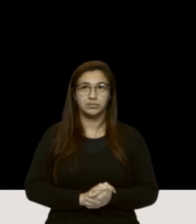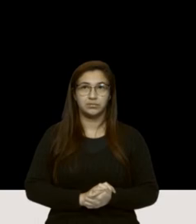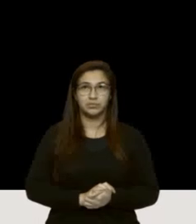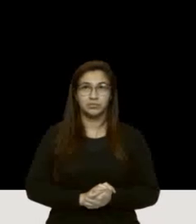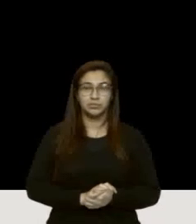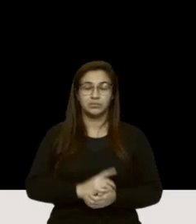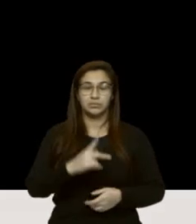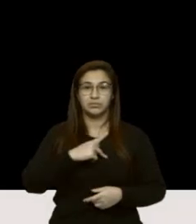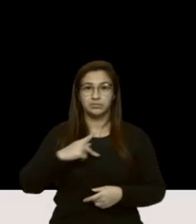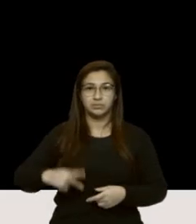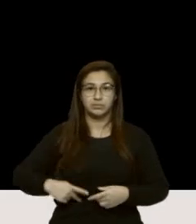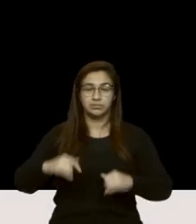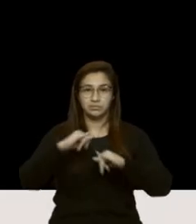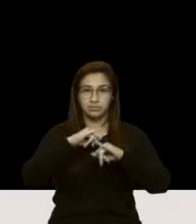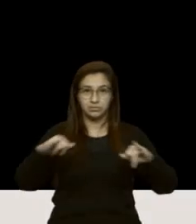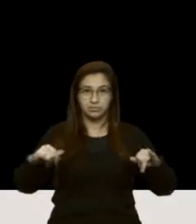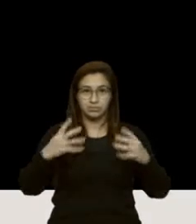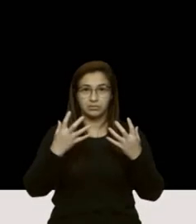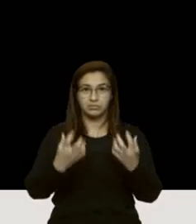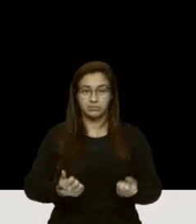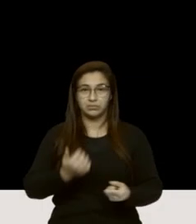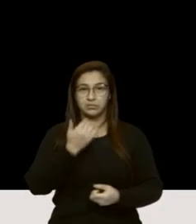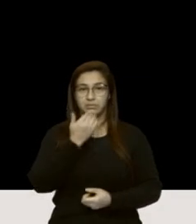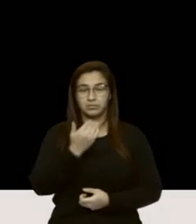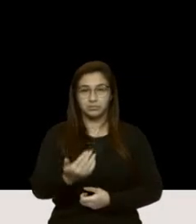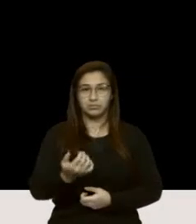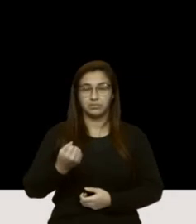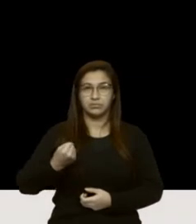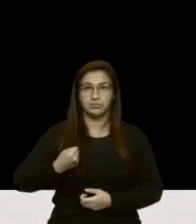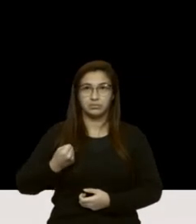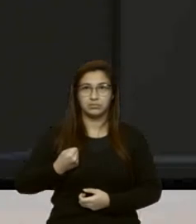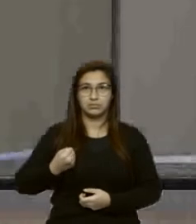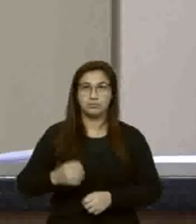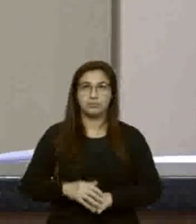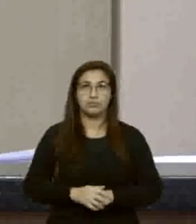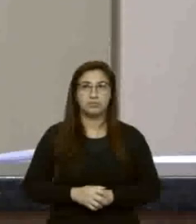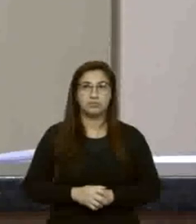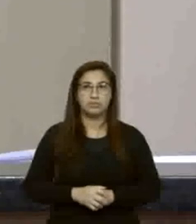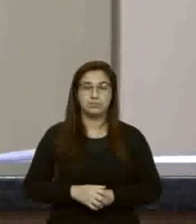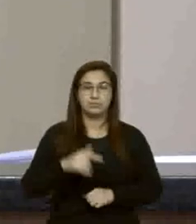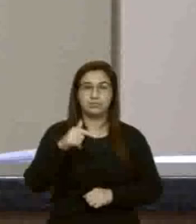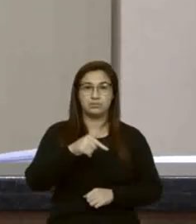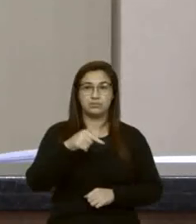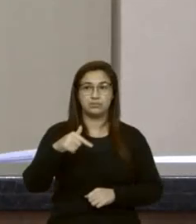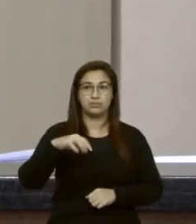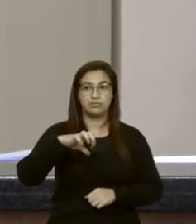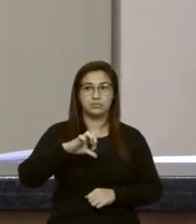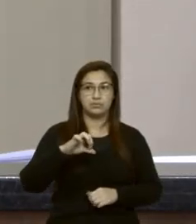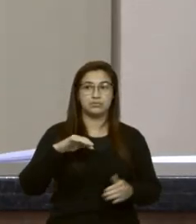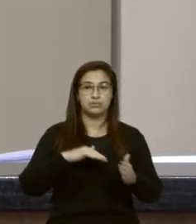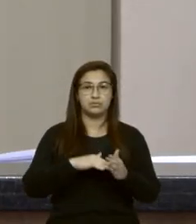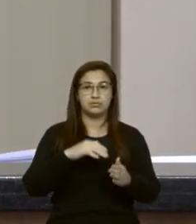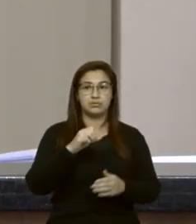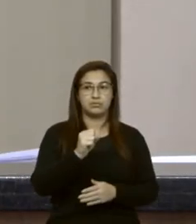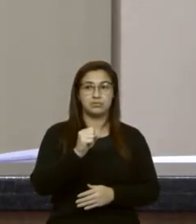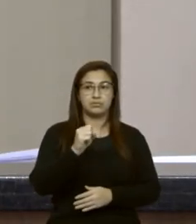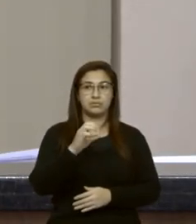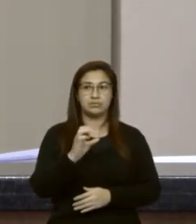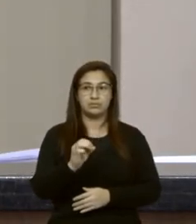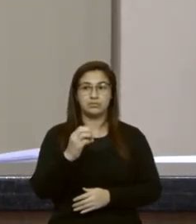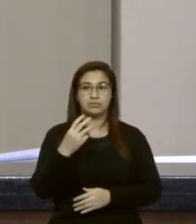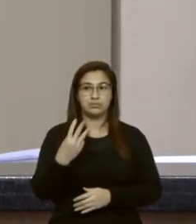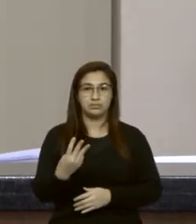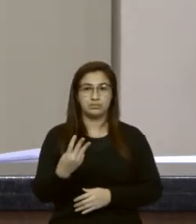Esta presidência comunica que defere os seguintes requerimentos. Requerimento 779 a 803,